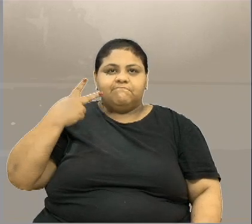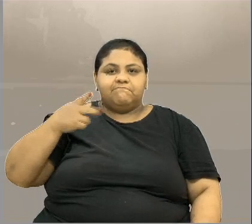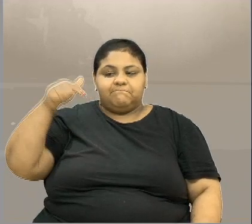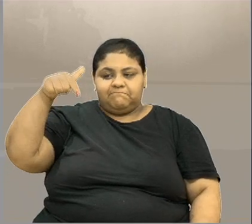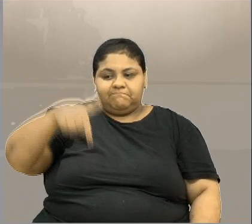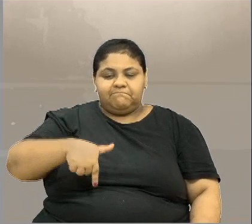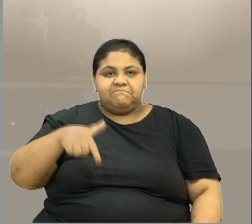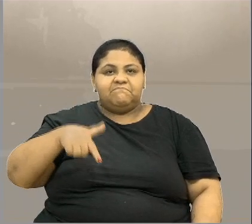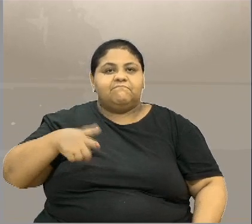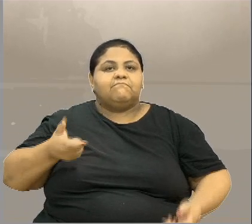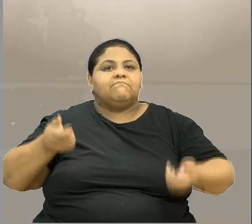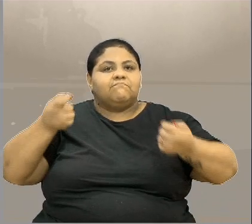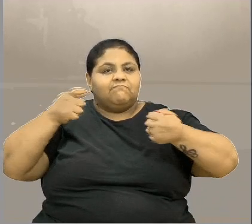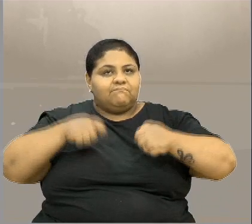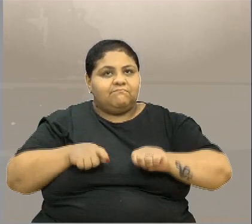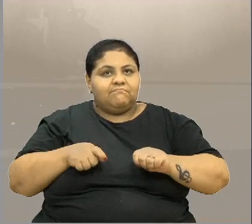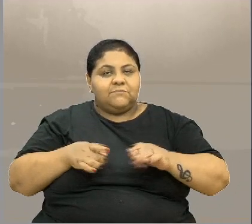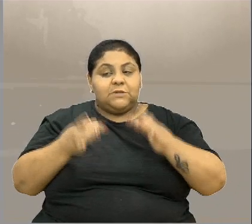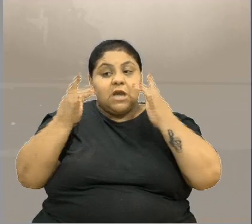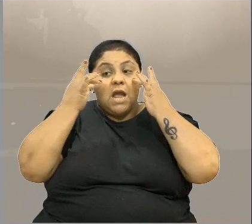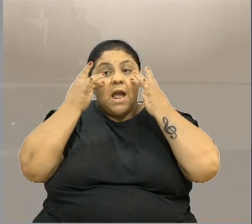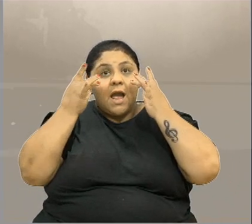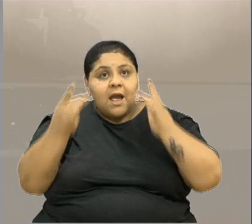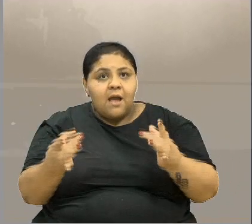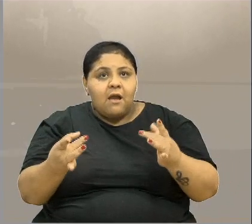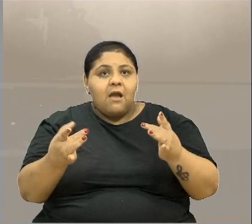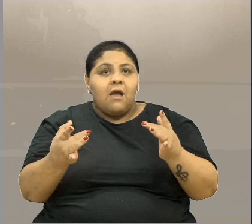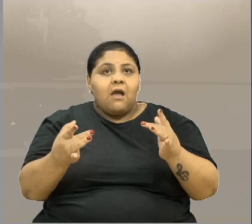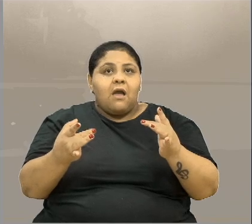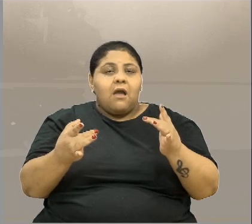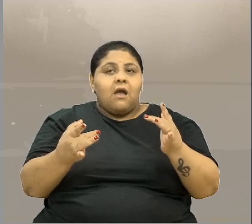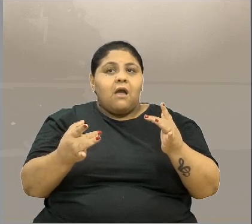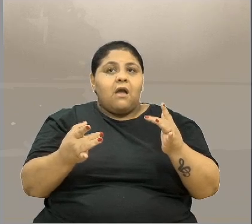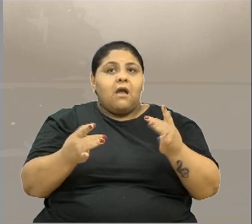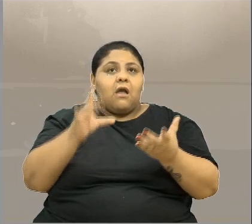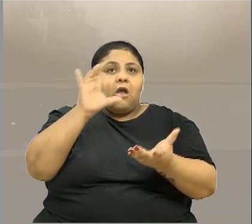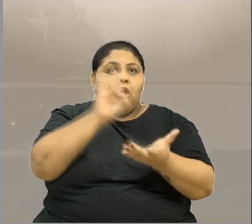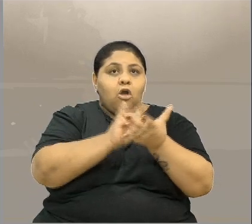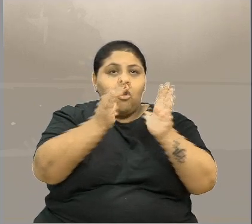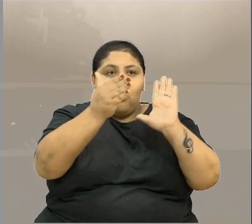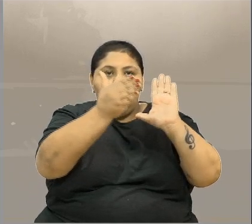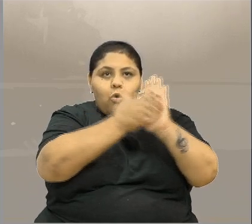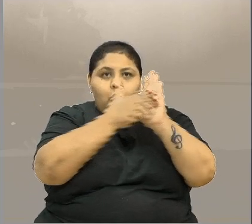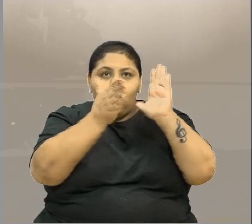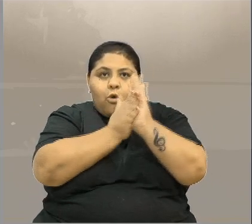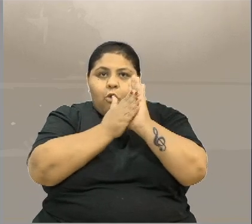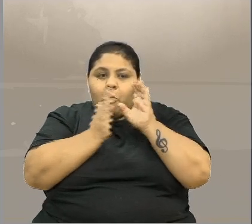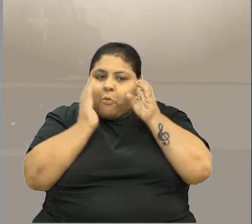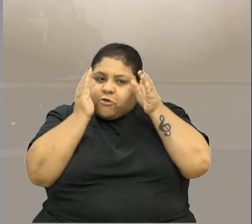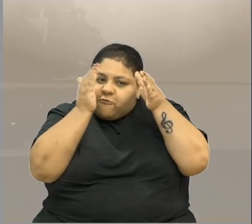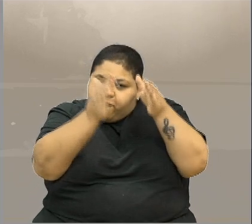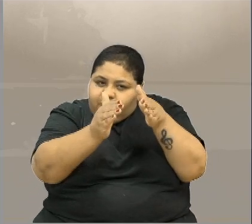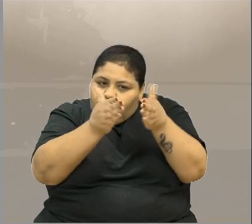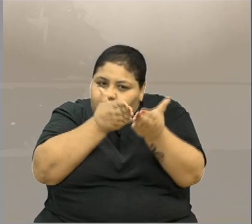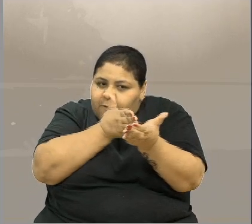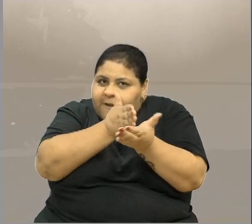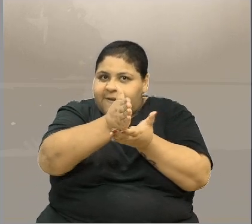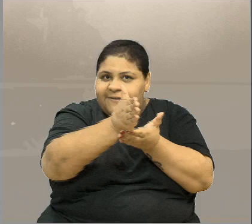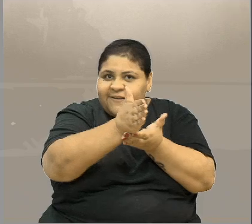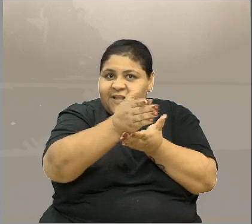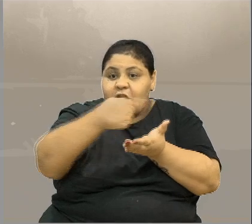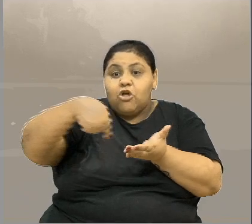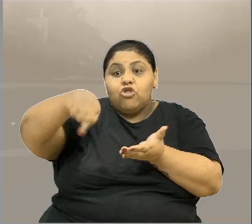estiverem precisam ficar atentos à execução, né? O plano, ele dá as diretrizes. Nós,